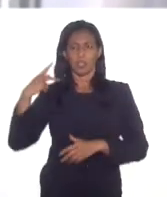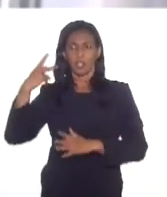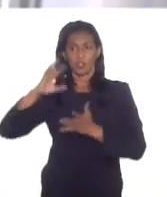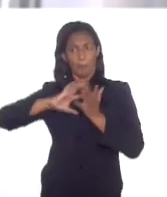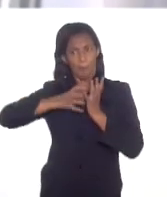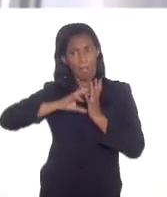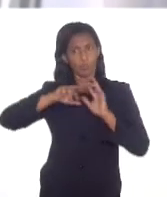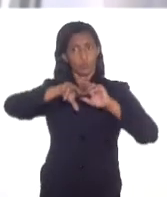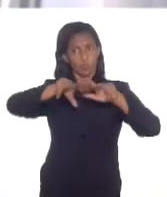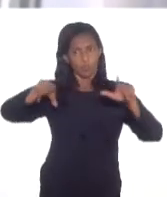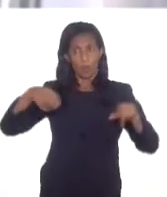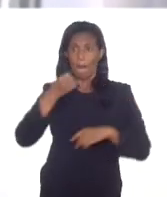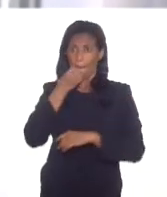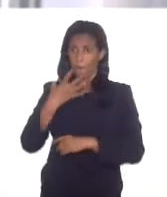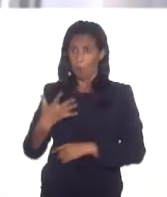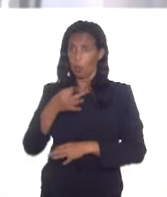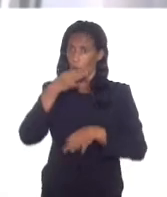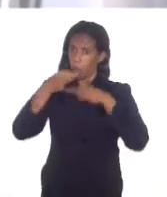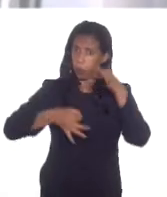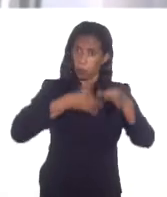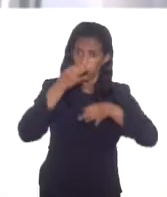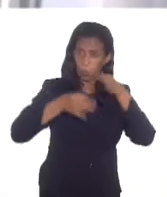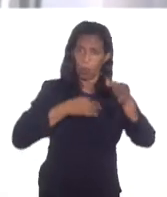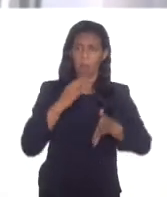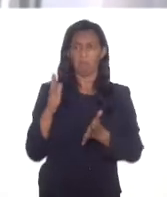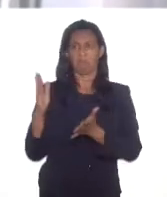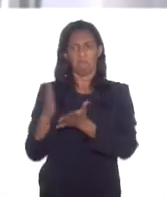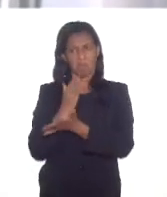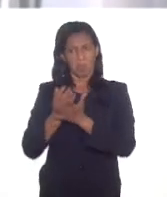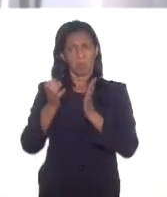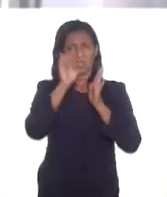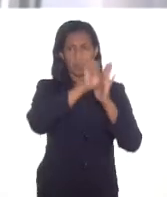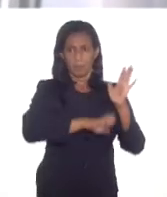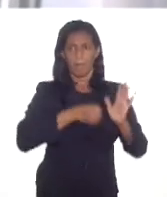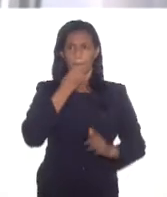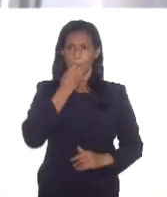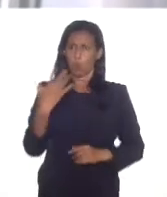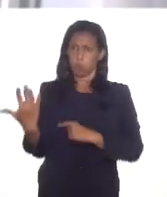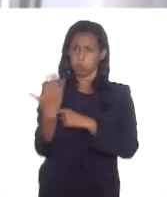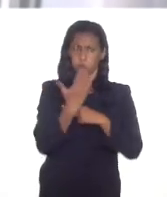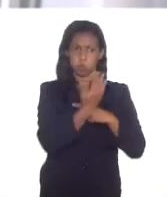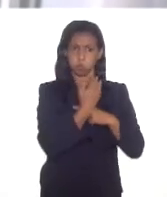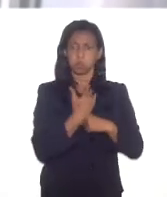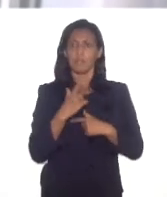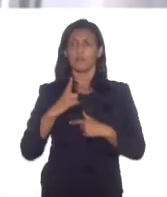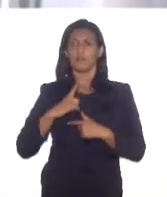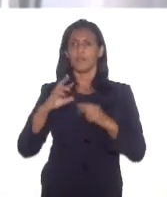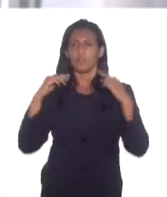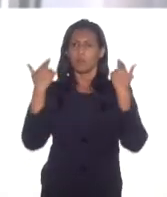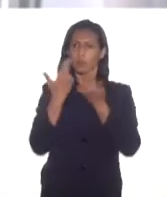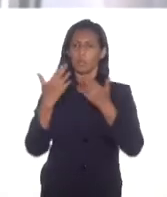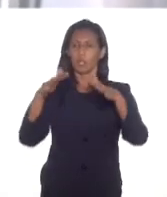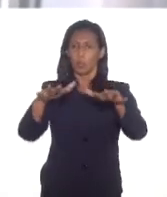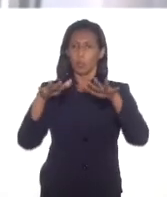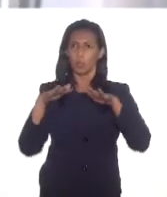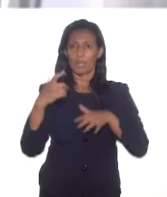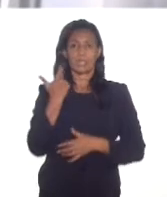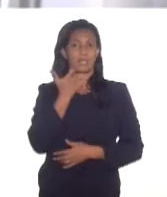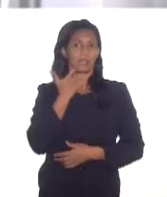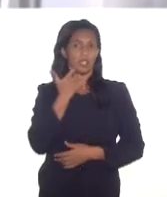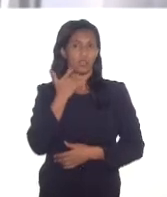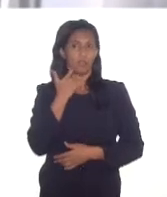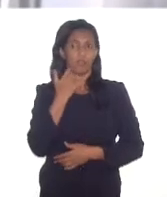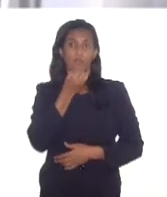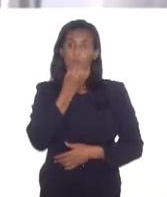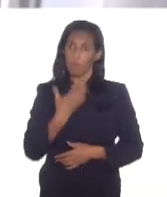boas contribuições, inclusive, quero aqui dizer, maioria das emendas com boas contribuições. Fizemos uma audiência pública na sexta-feira, que foi um